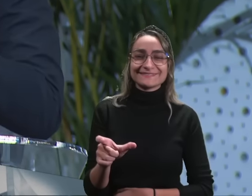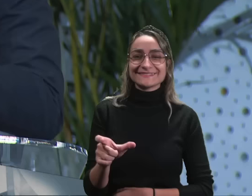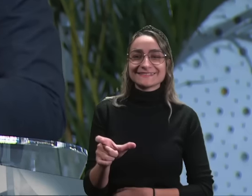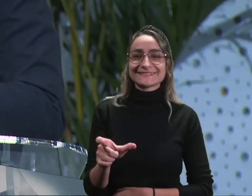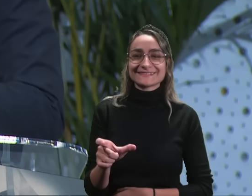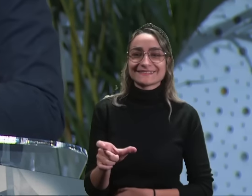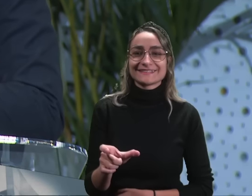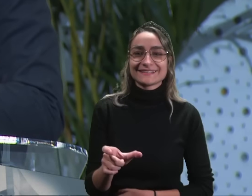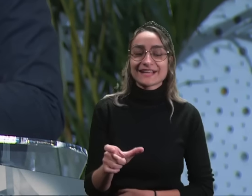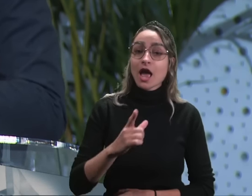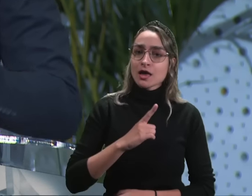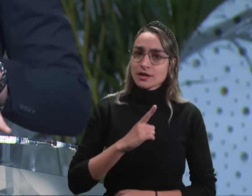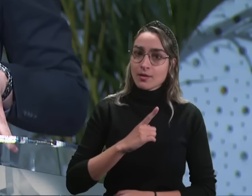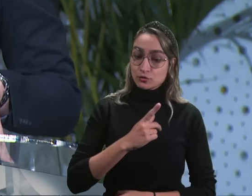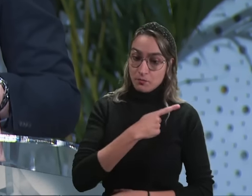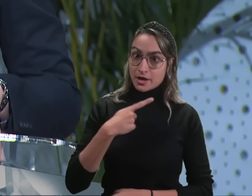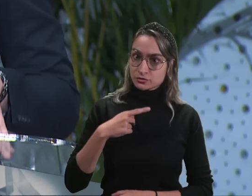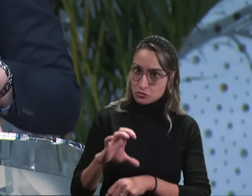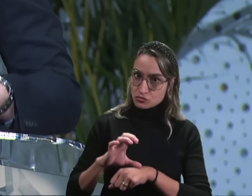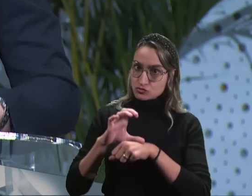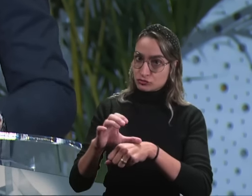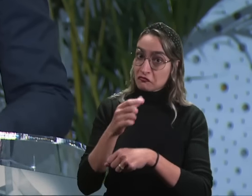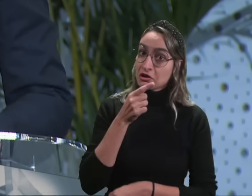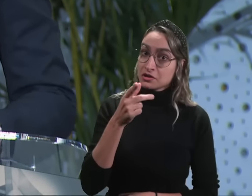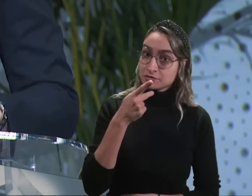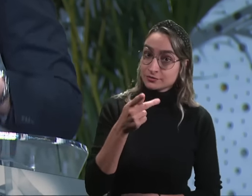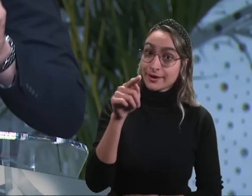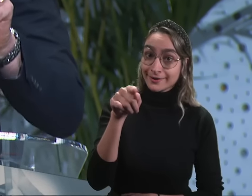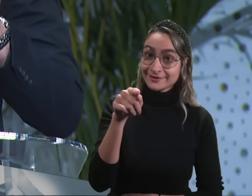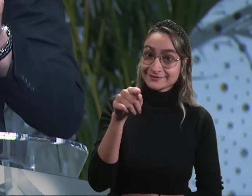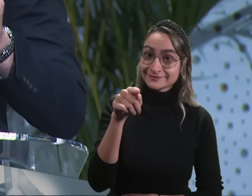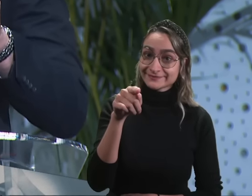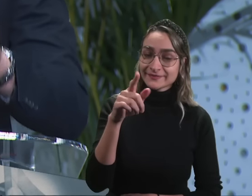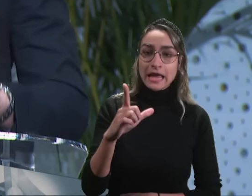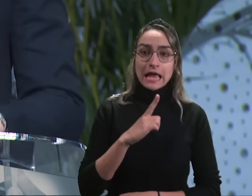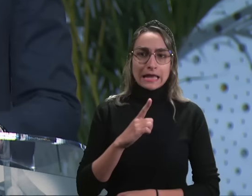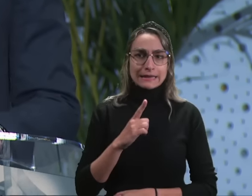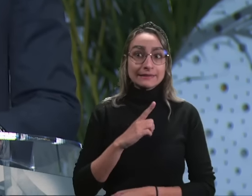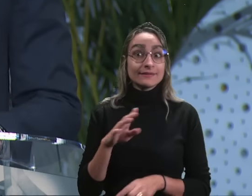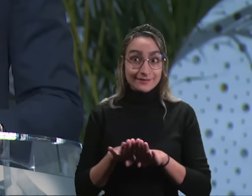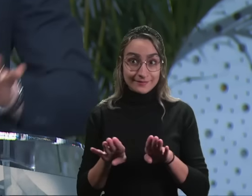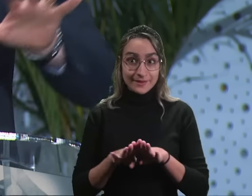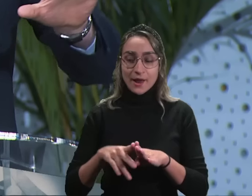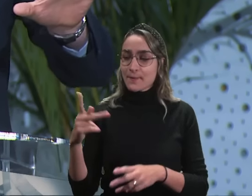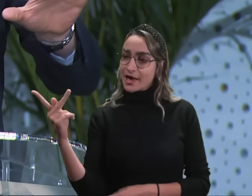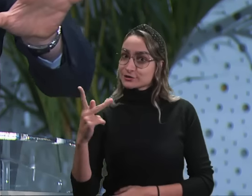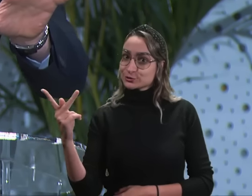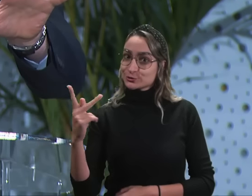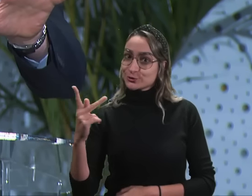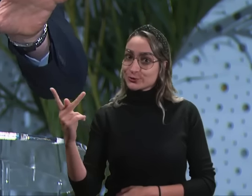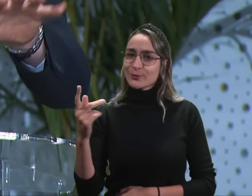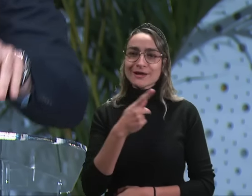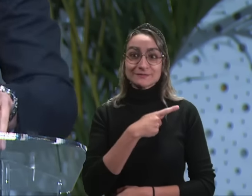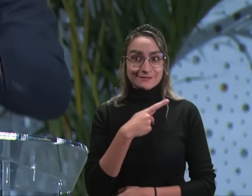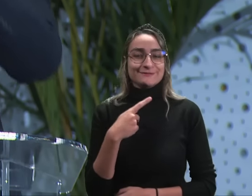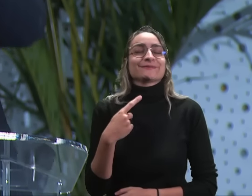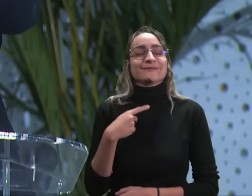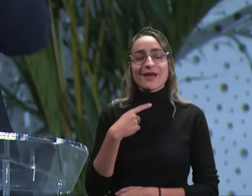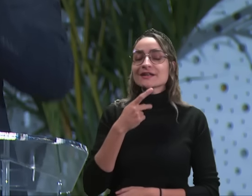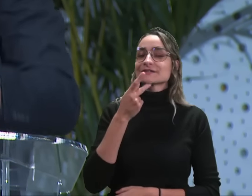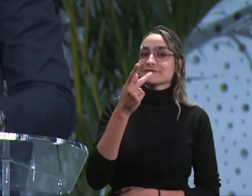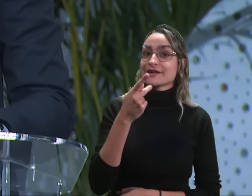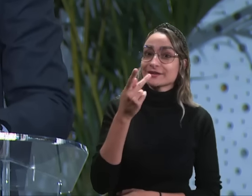tem o pregador aqui atrás do púlpito e tem mais duas pregadoras que você não vê aqui mas